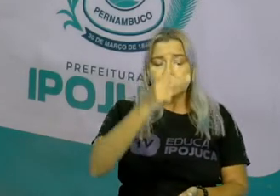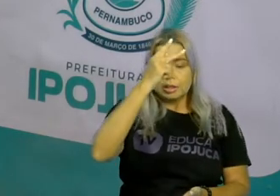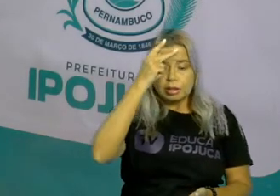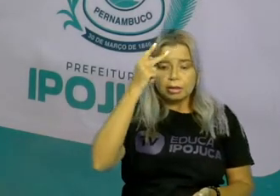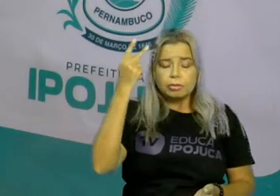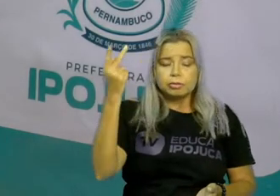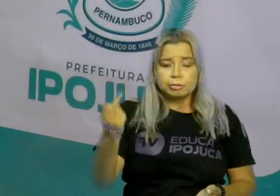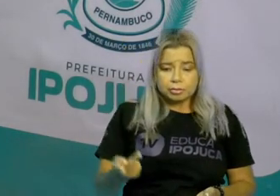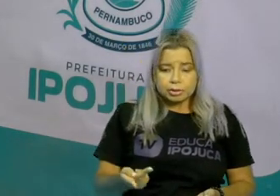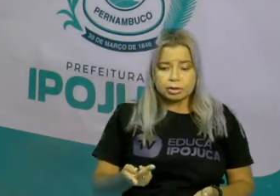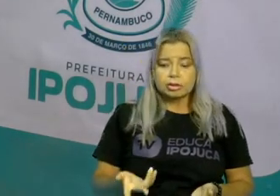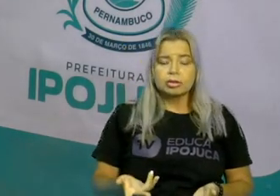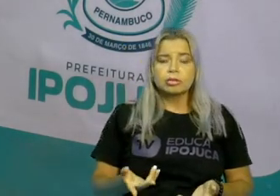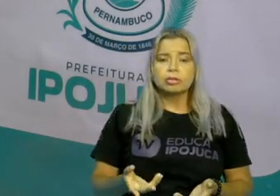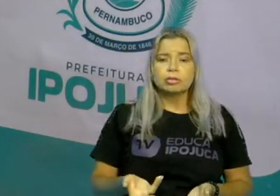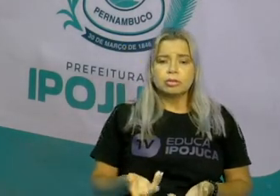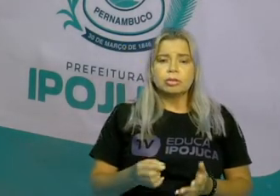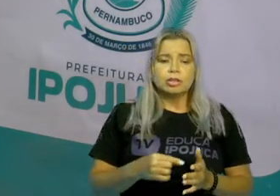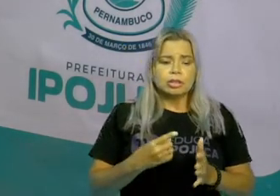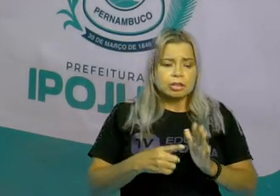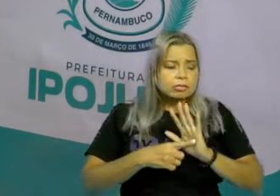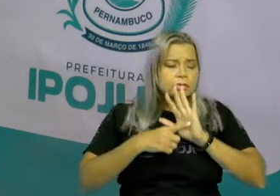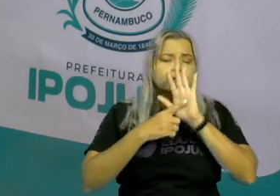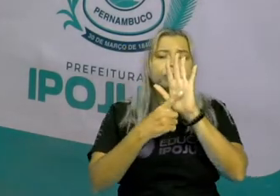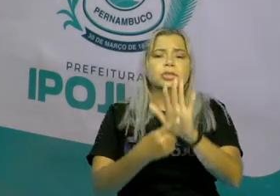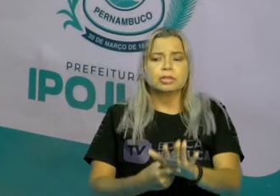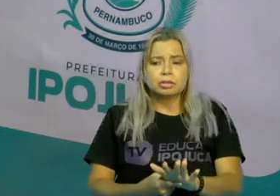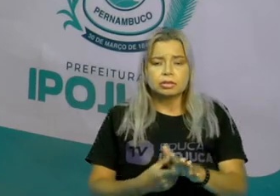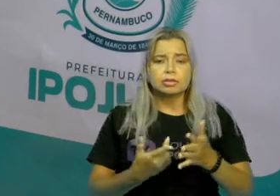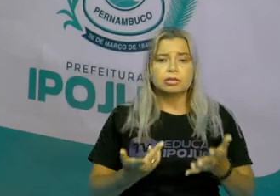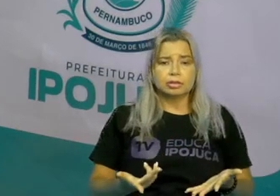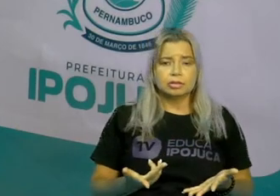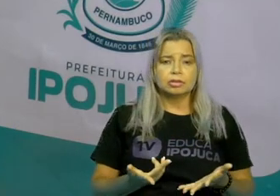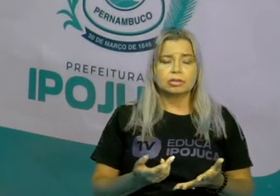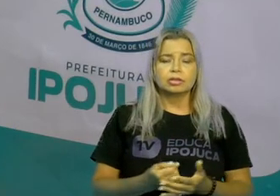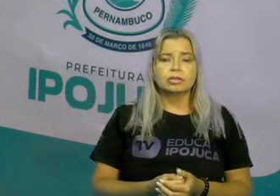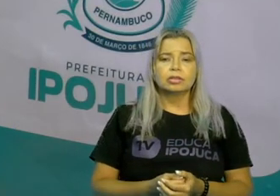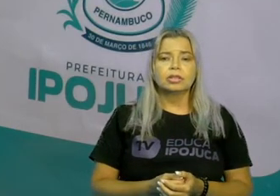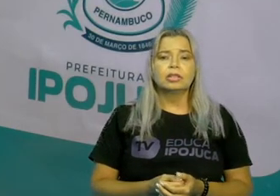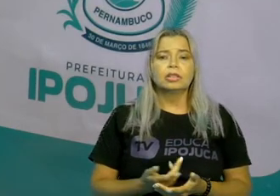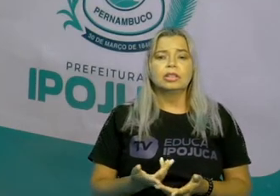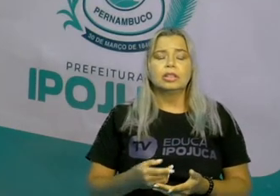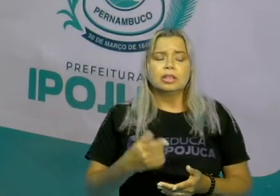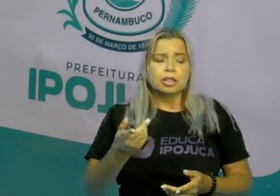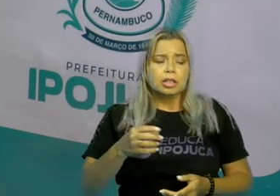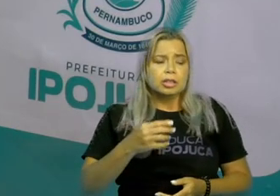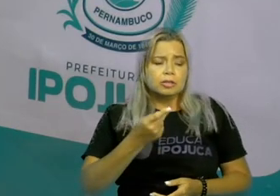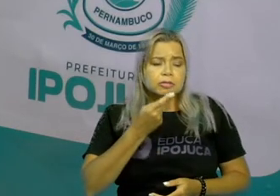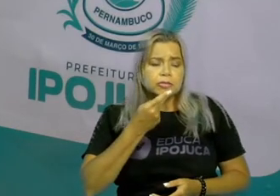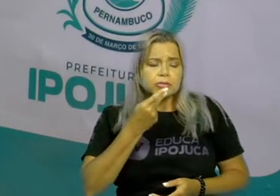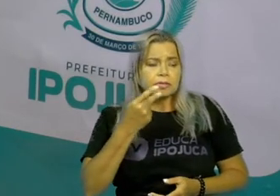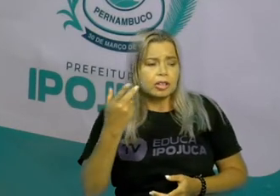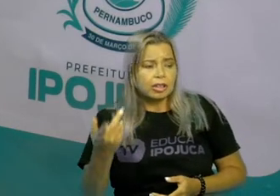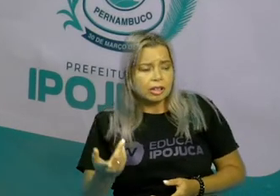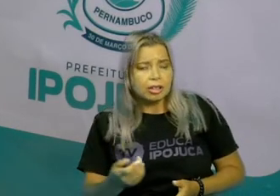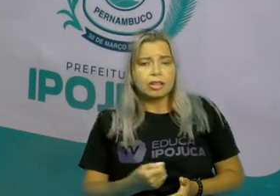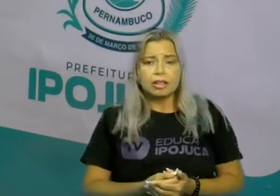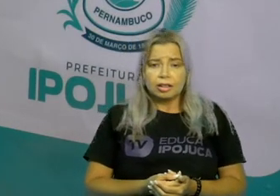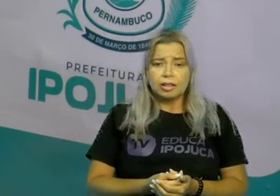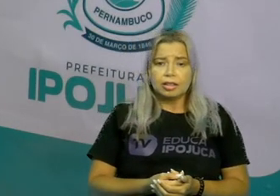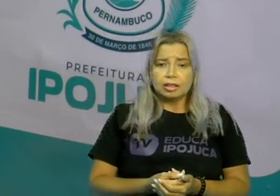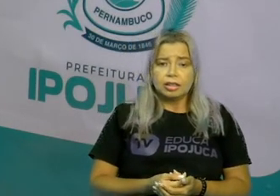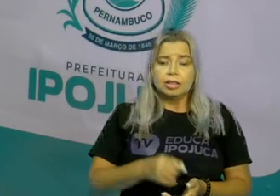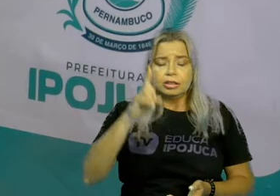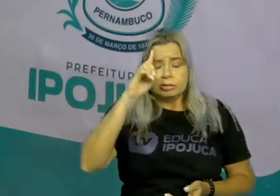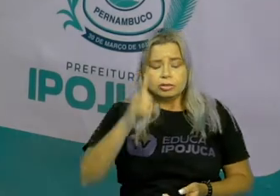eu brinco, melhor eu consigo me expressar na brincadeira e vai servir para a minha vida no dia a dia, inclusive na vida